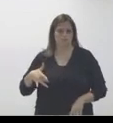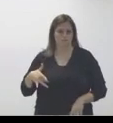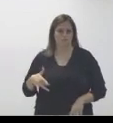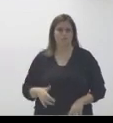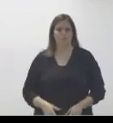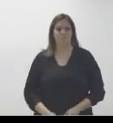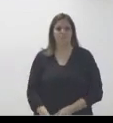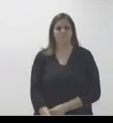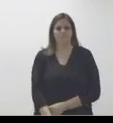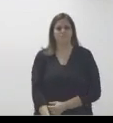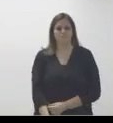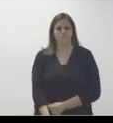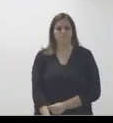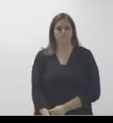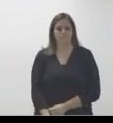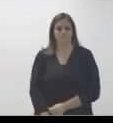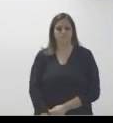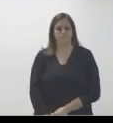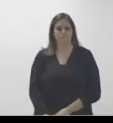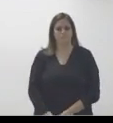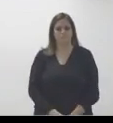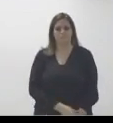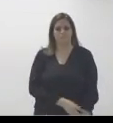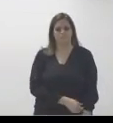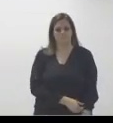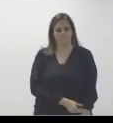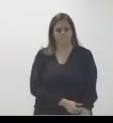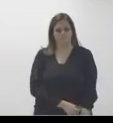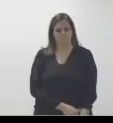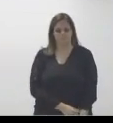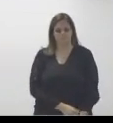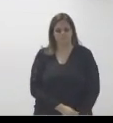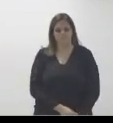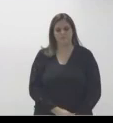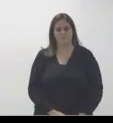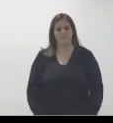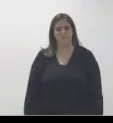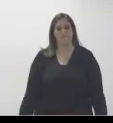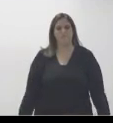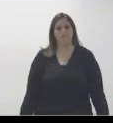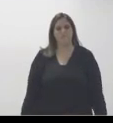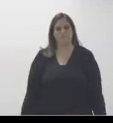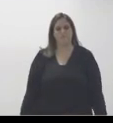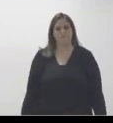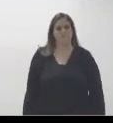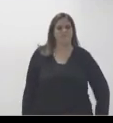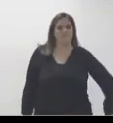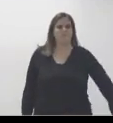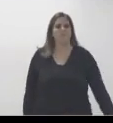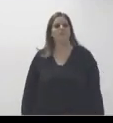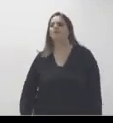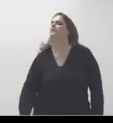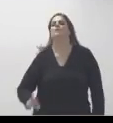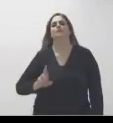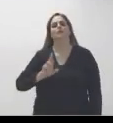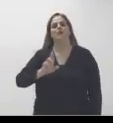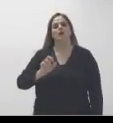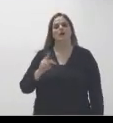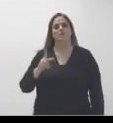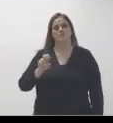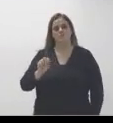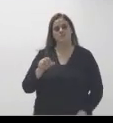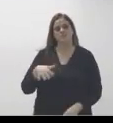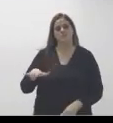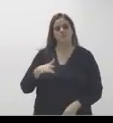ter essa condição deveria ser fiscalizada na perspectiva da rápida ou seja cumprir